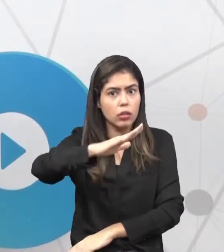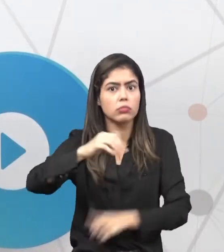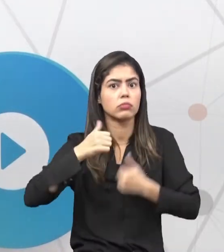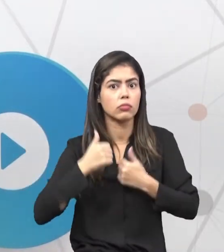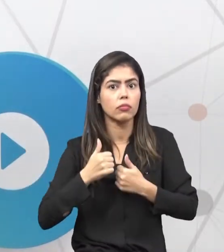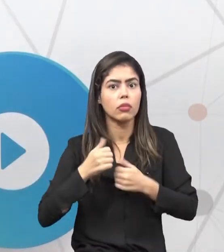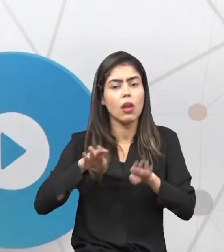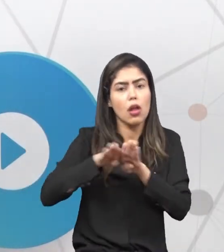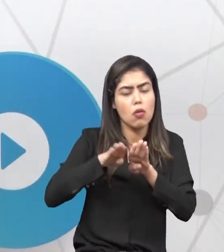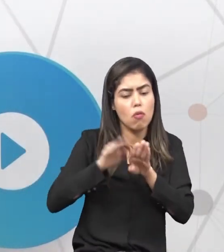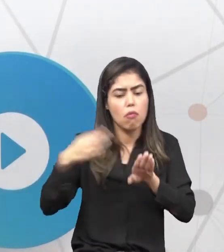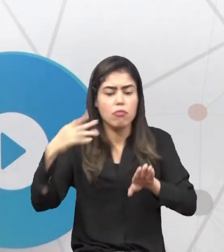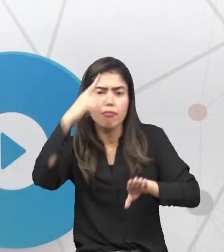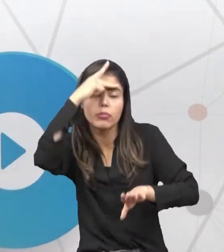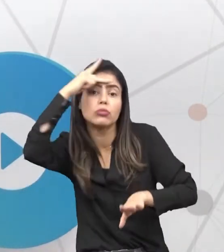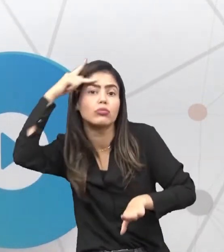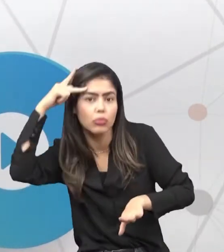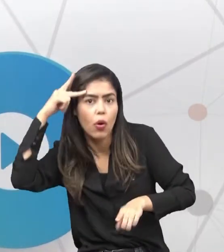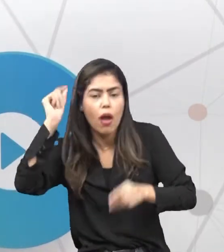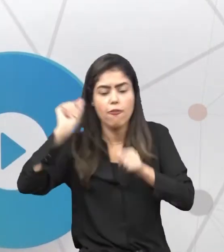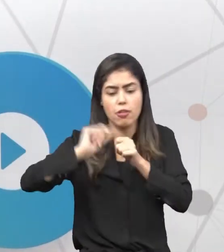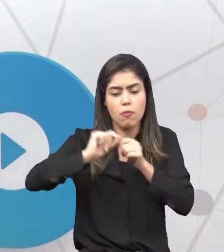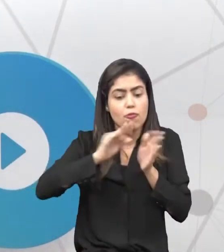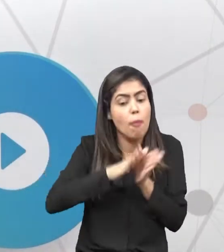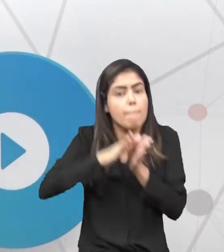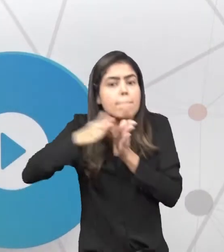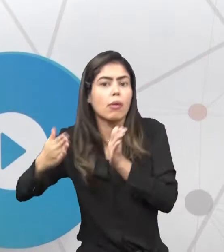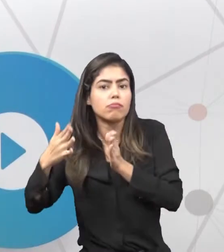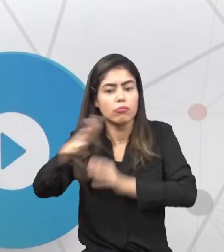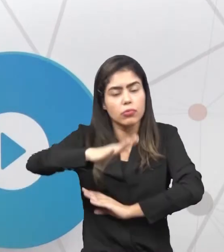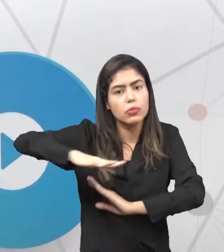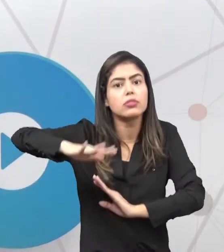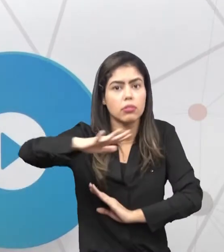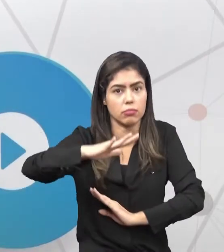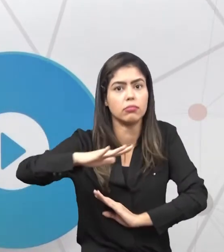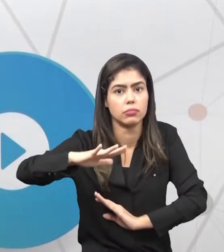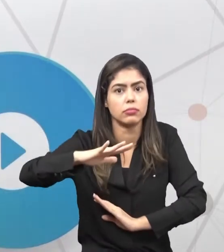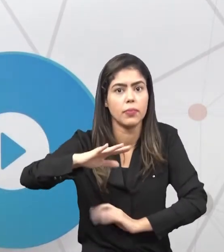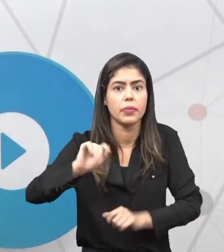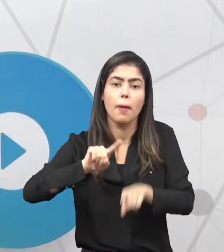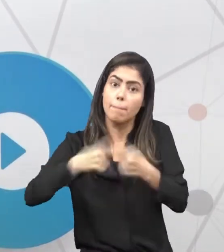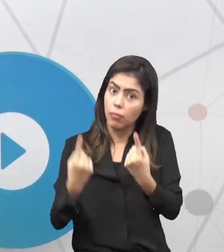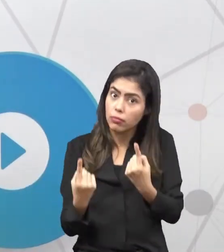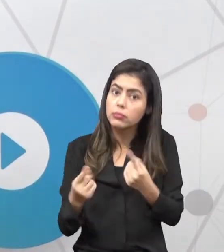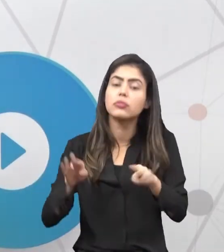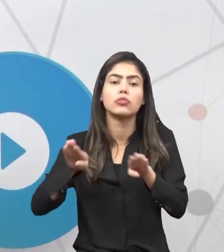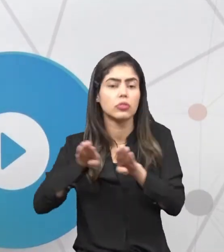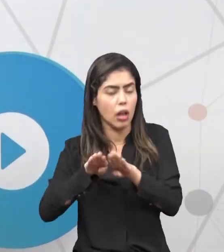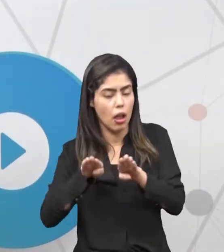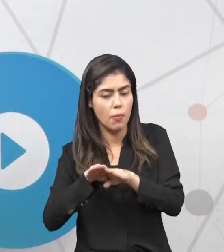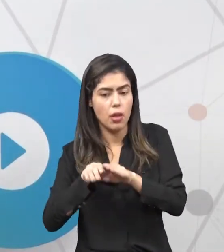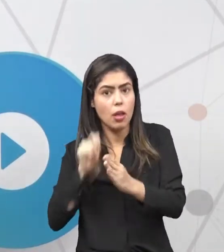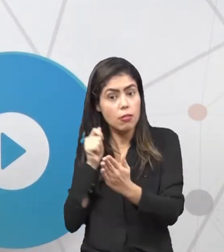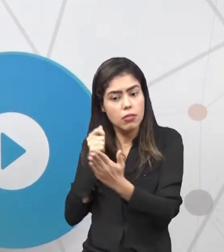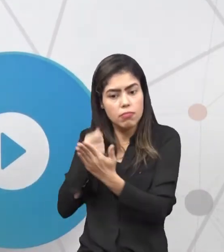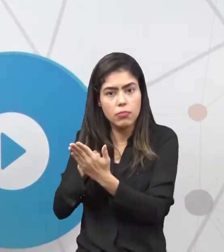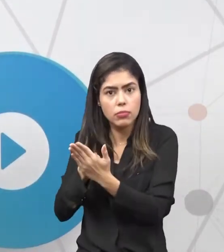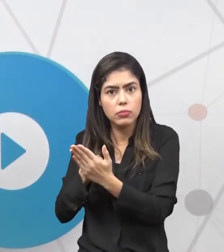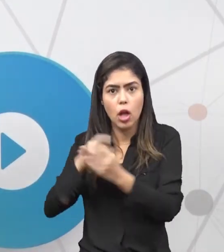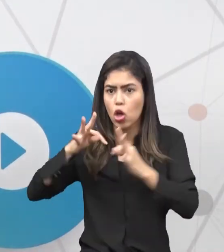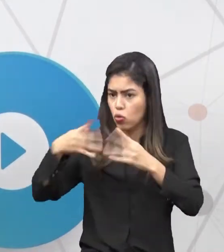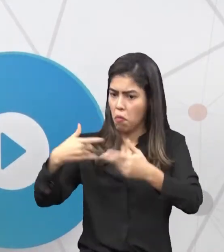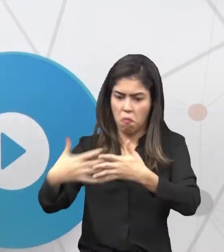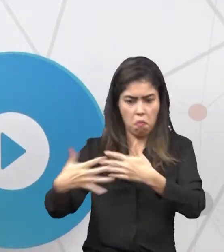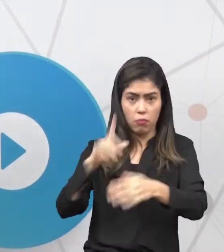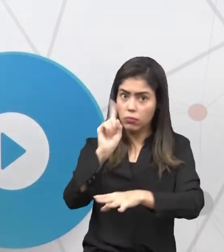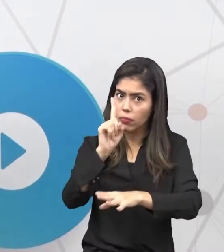indivíduos, né, enquanto pessoas que fazemos parte de uma sociedade, mas também eles limitam as ações